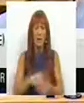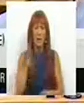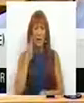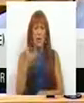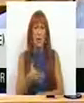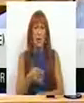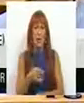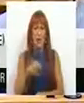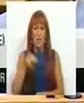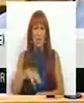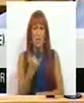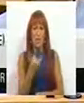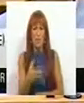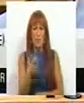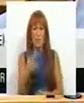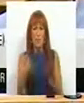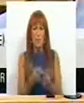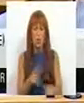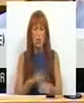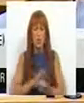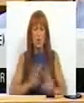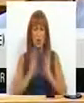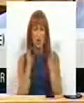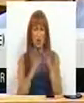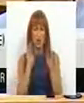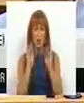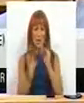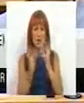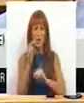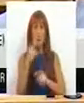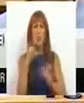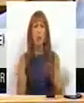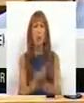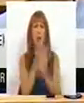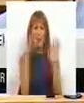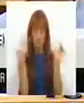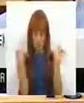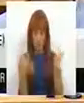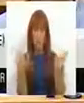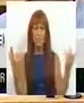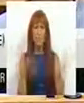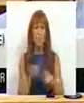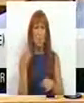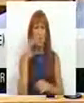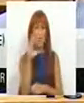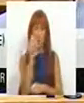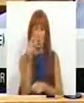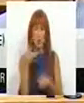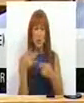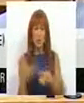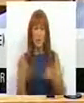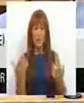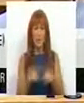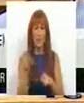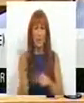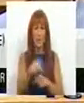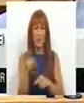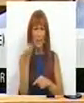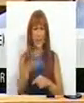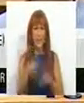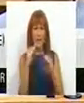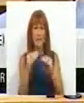19 de junho de 2014, em conjunto com a Direção-Geral do Ensino Superior, ficou muito claro que o número de estudantes que